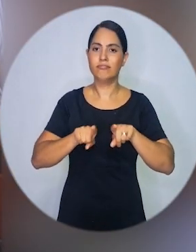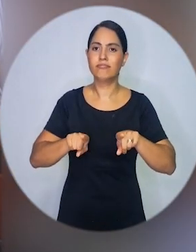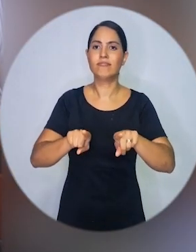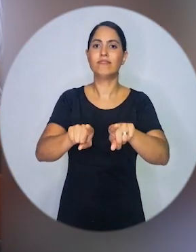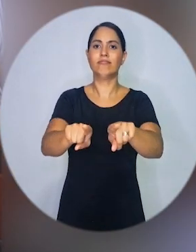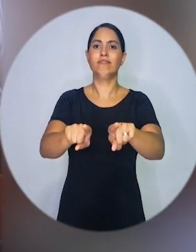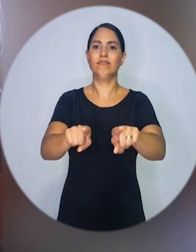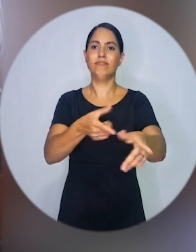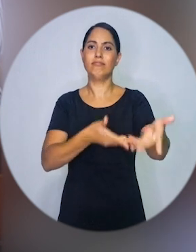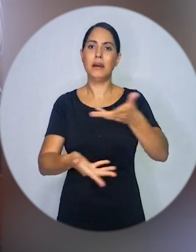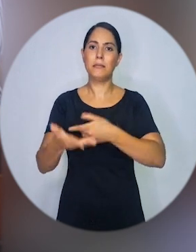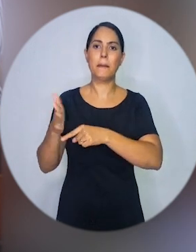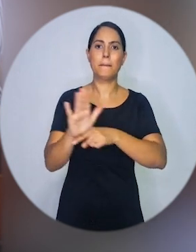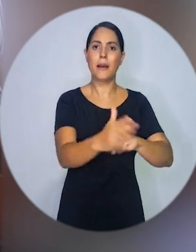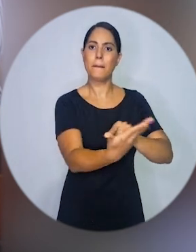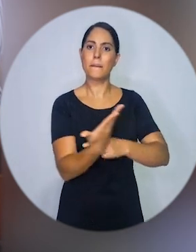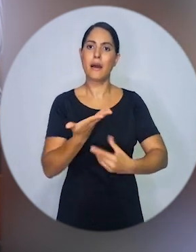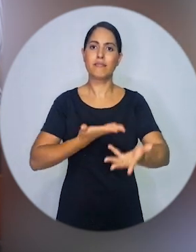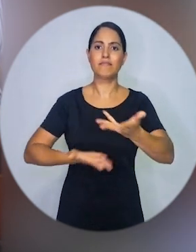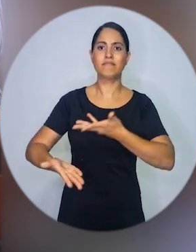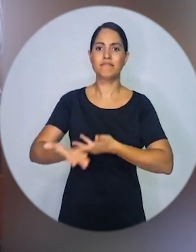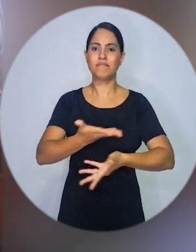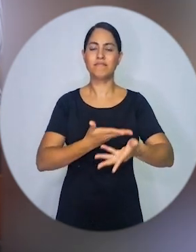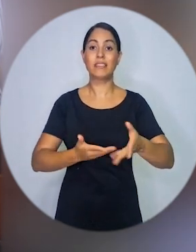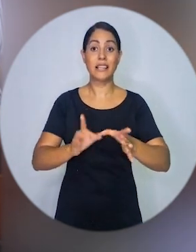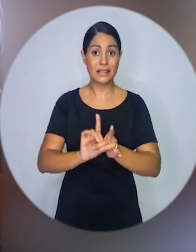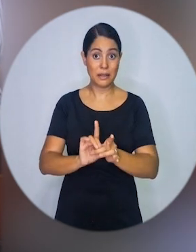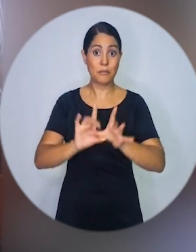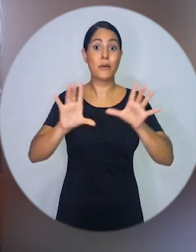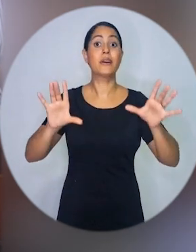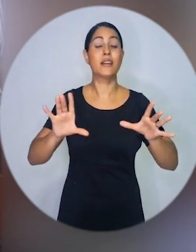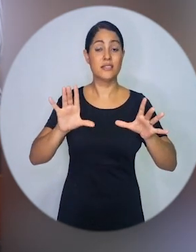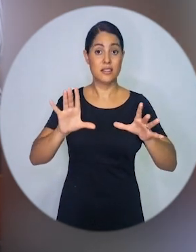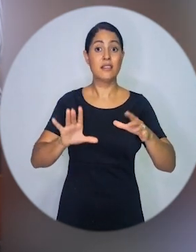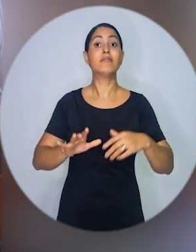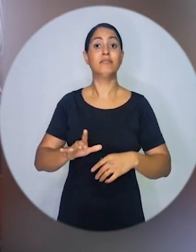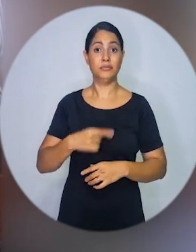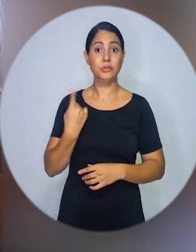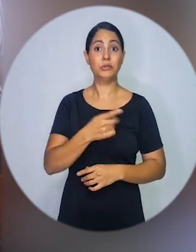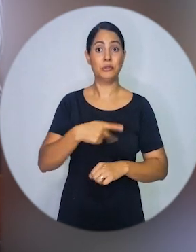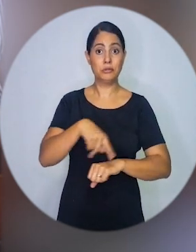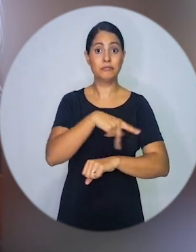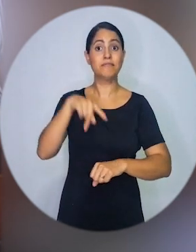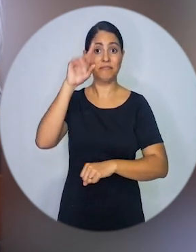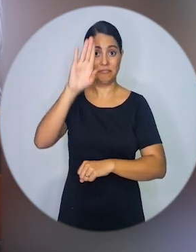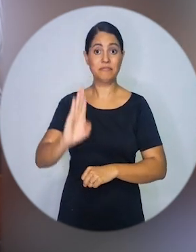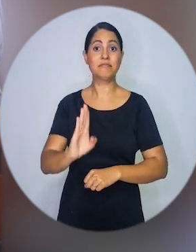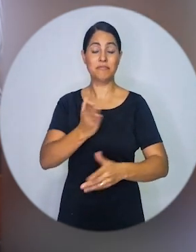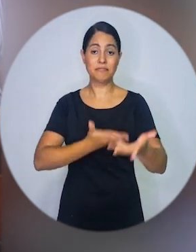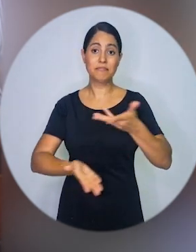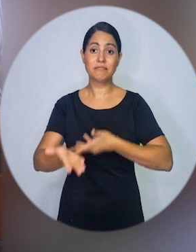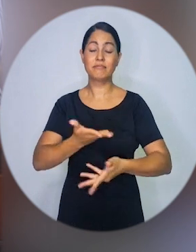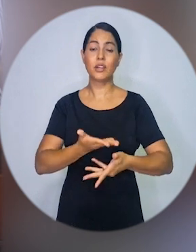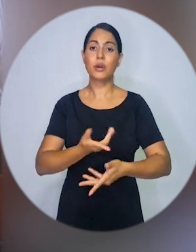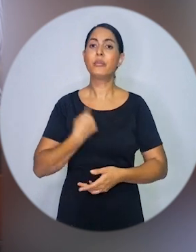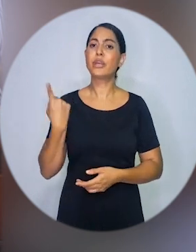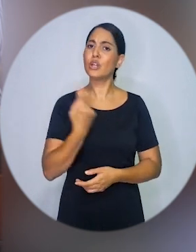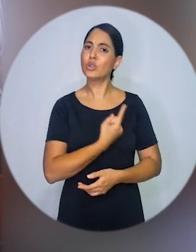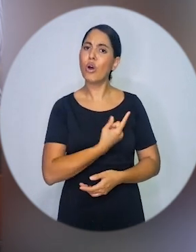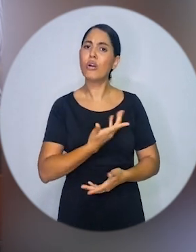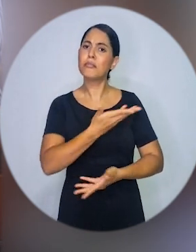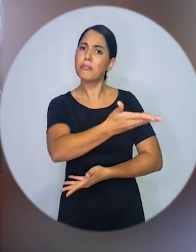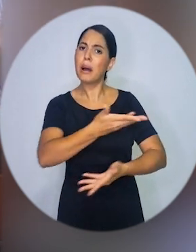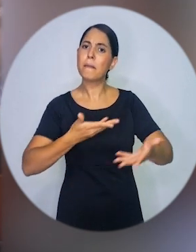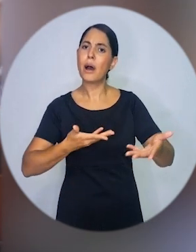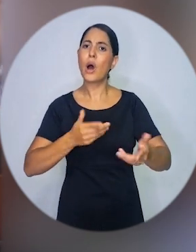outro mutuamente e, principalmente, o jurisdicionado e a democracia brasileira, pois compartilhamos o que